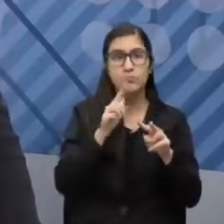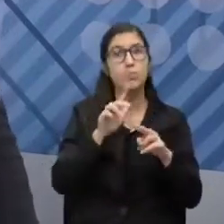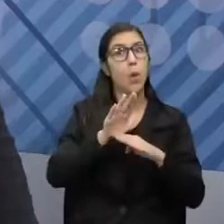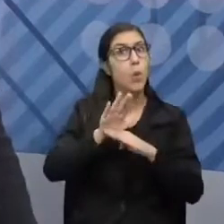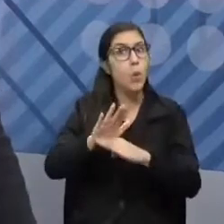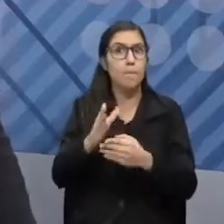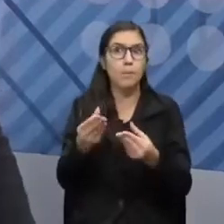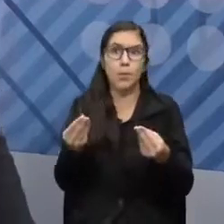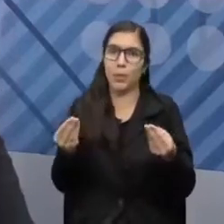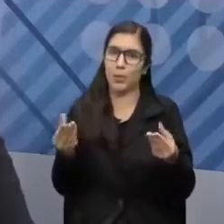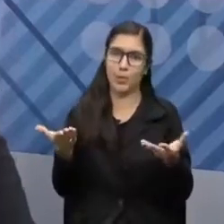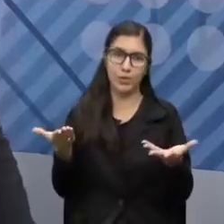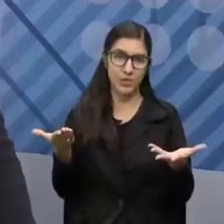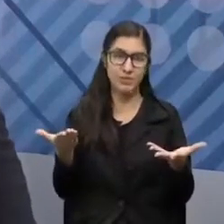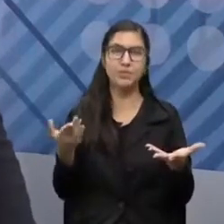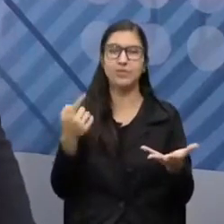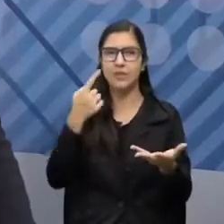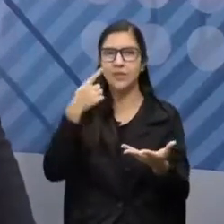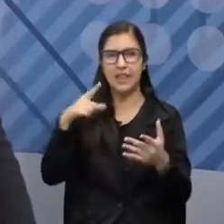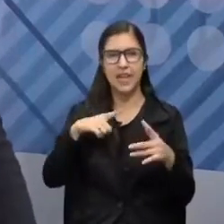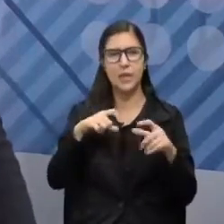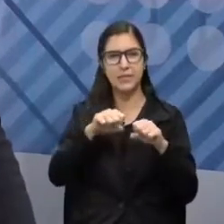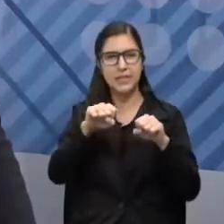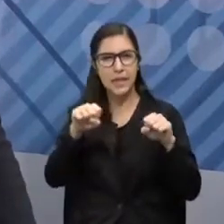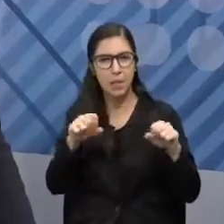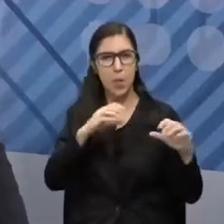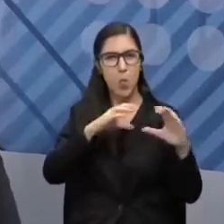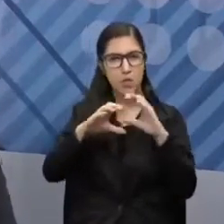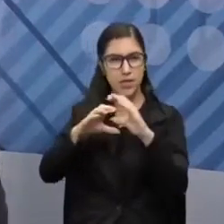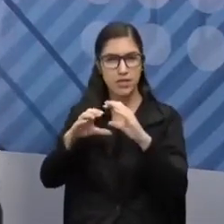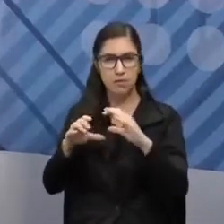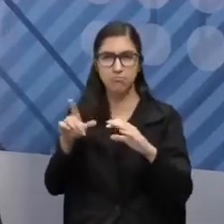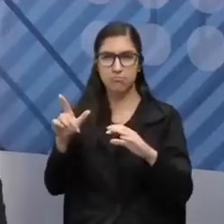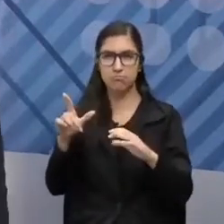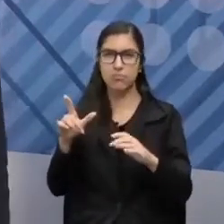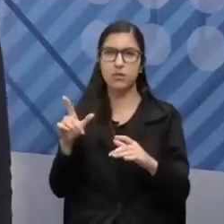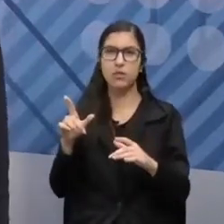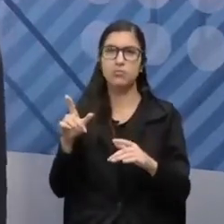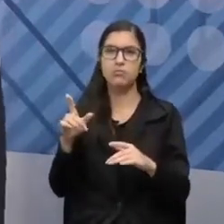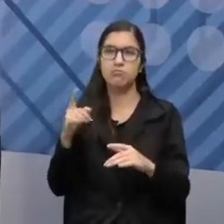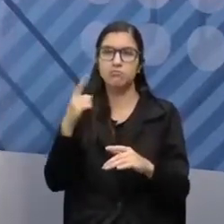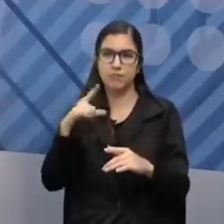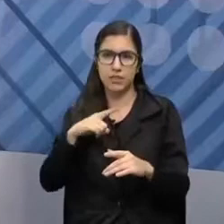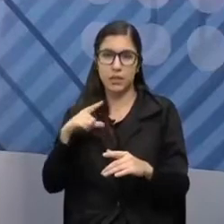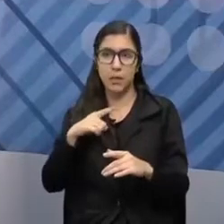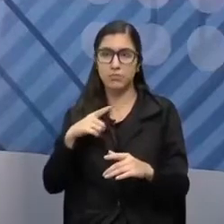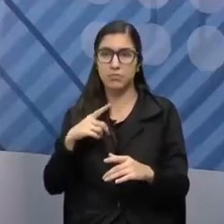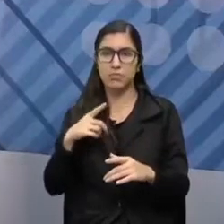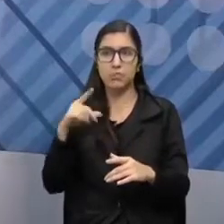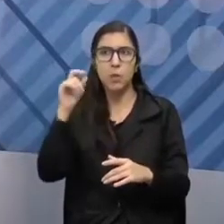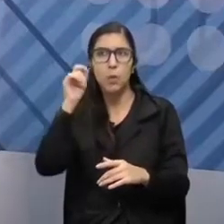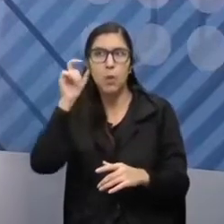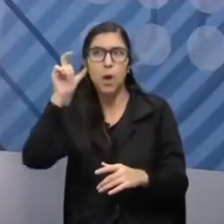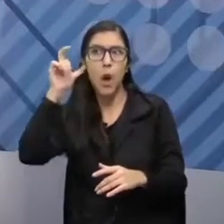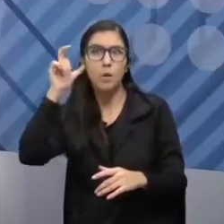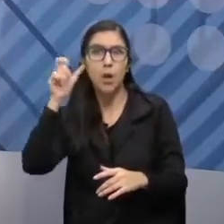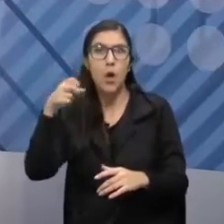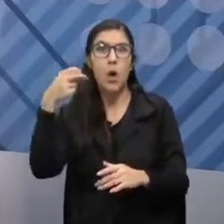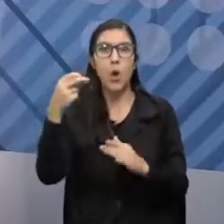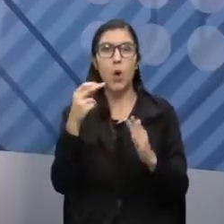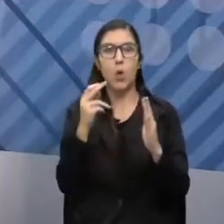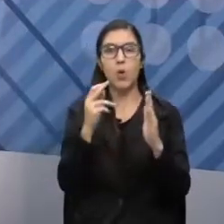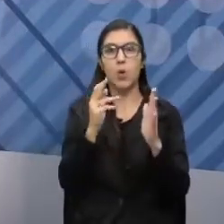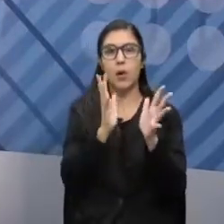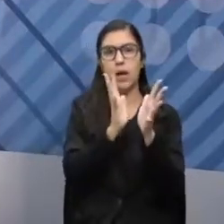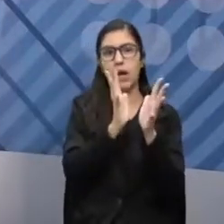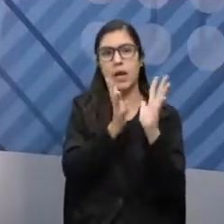muito, que nós vamos conversar sobre os sistemas de comunicação, se a gente vai ter uma fala ampliada, se eu vou usar libras em campo